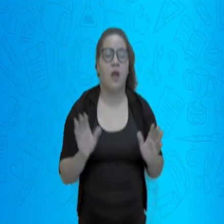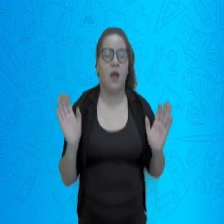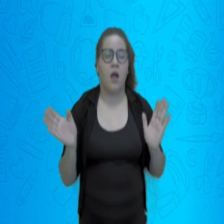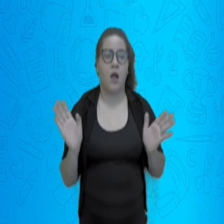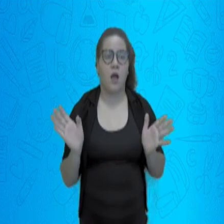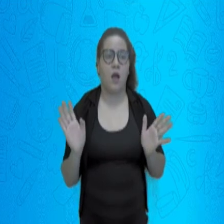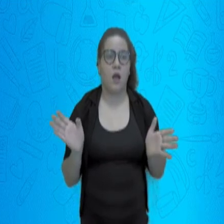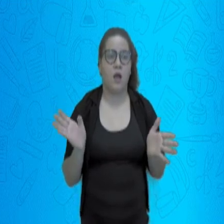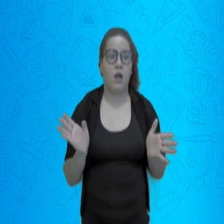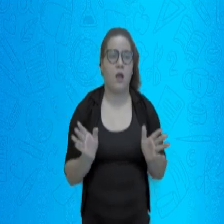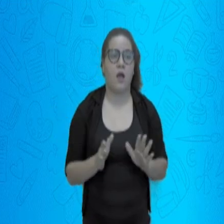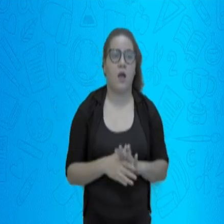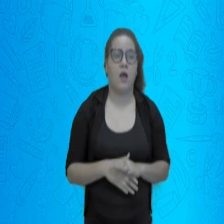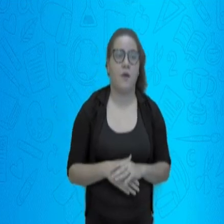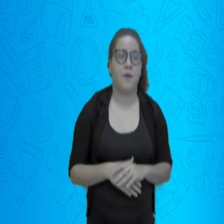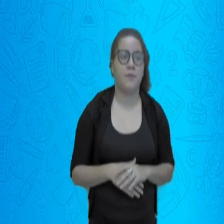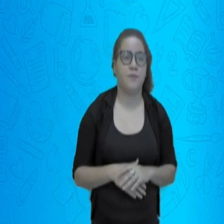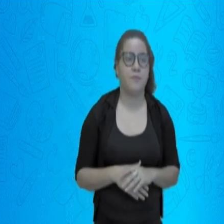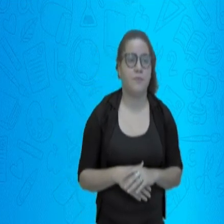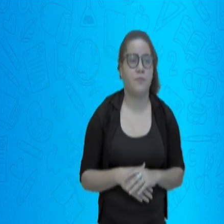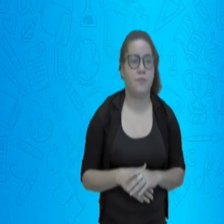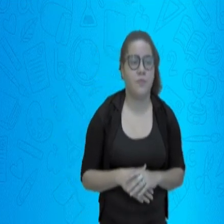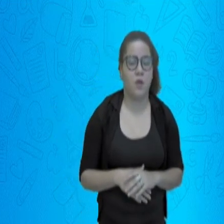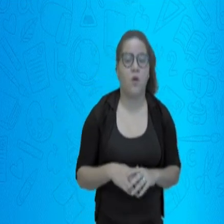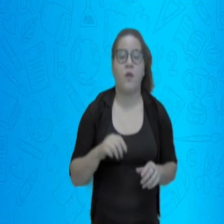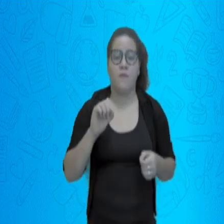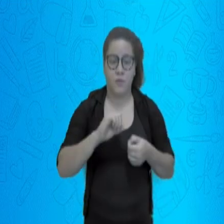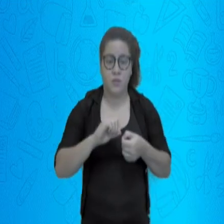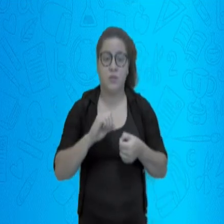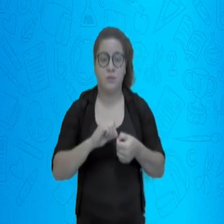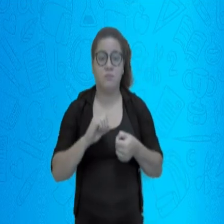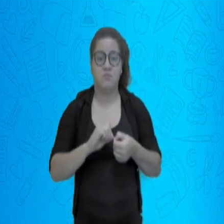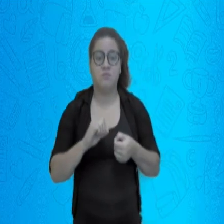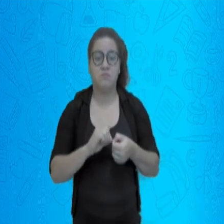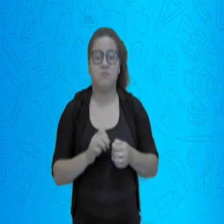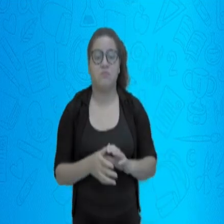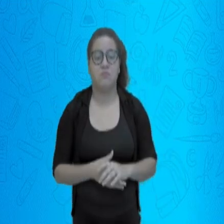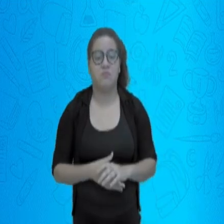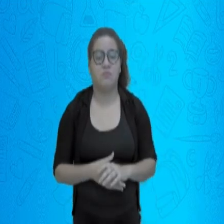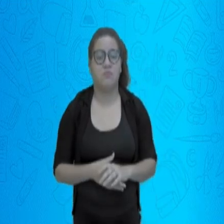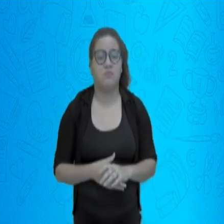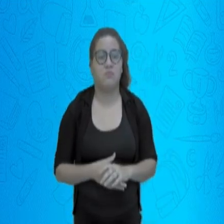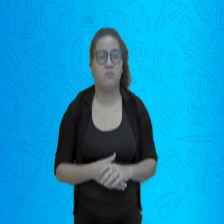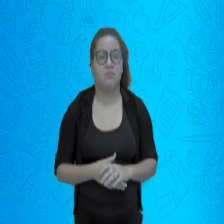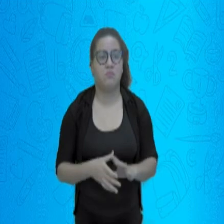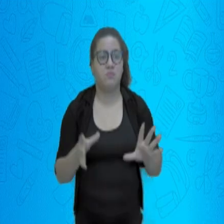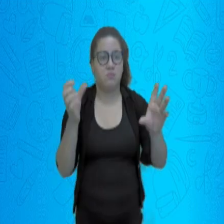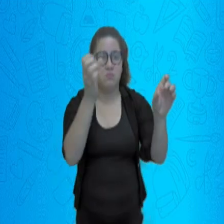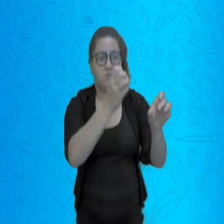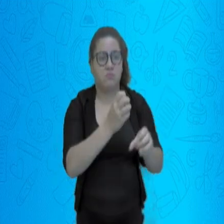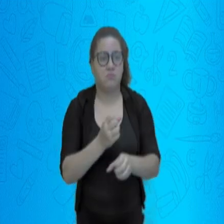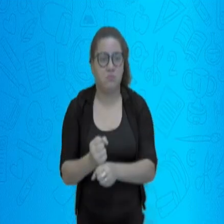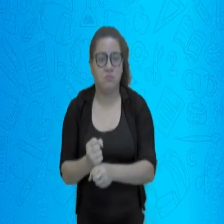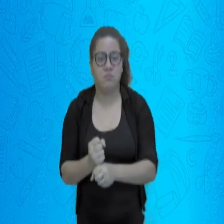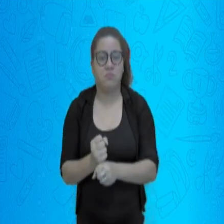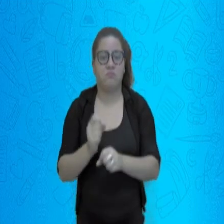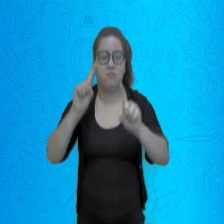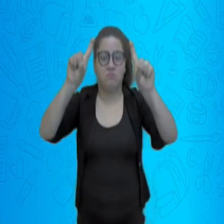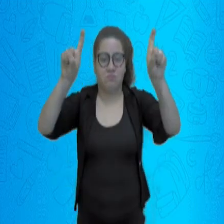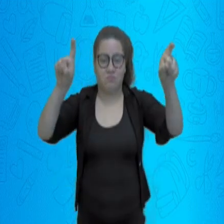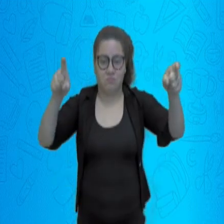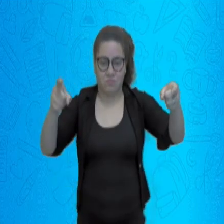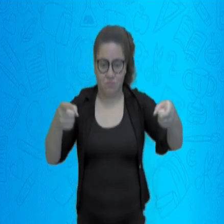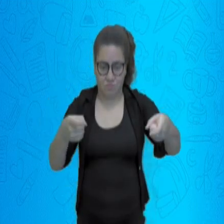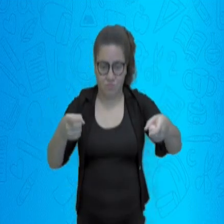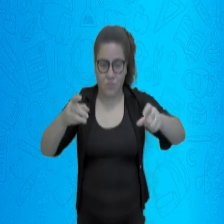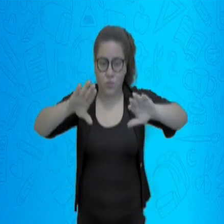Agora, desculpa aí, gente. Agora nós vamos resolver. Como? Eu tiro o parêntese, tá? Eu